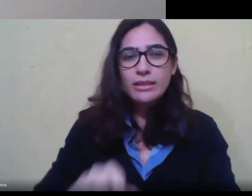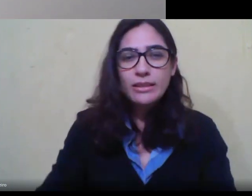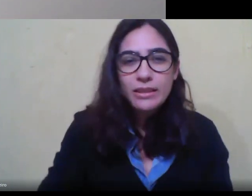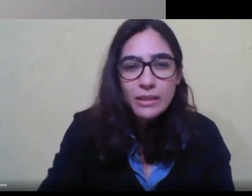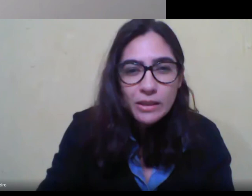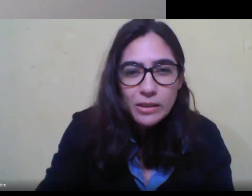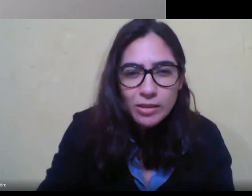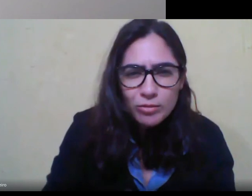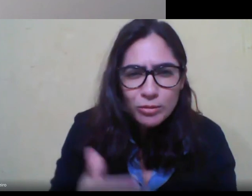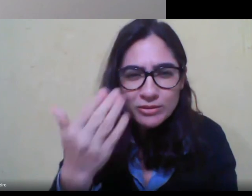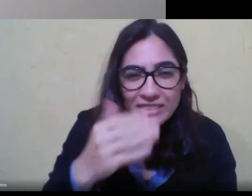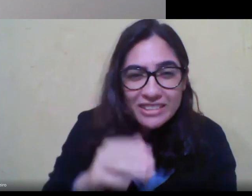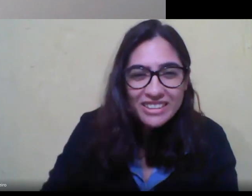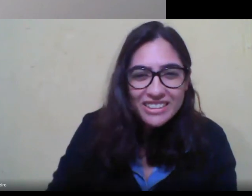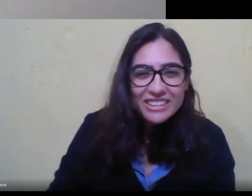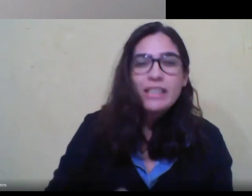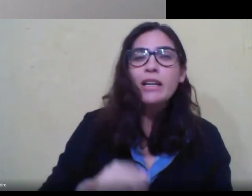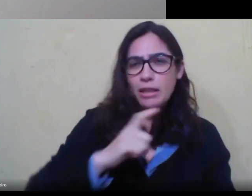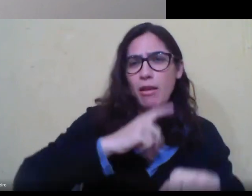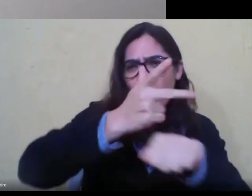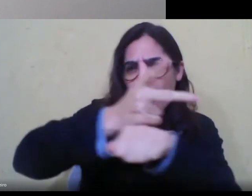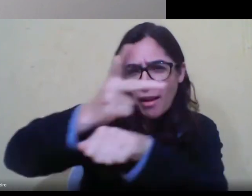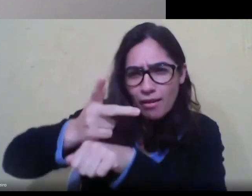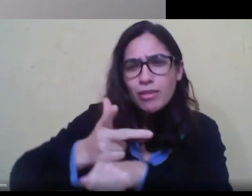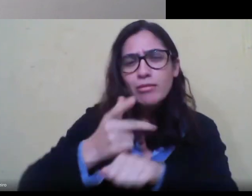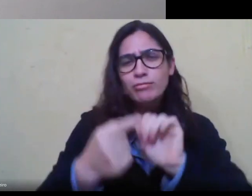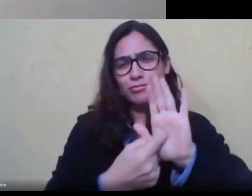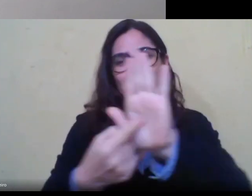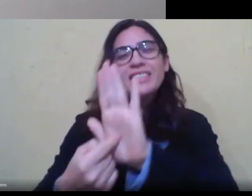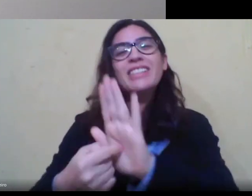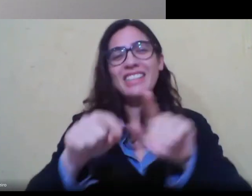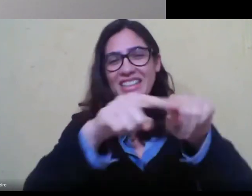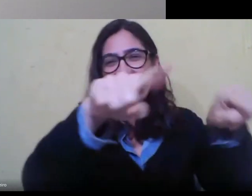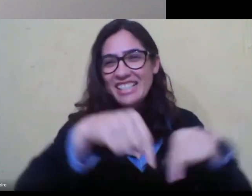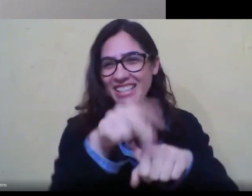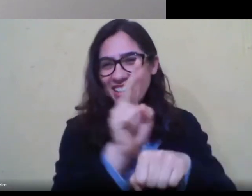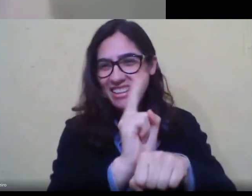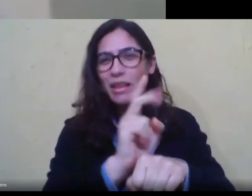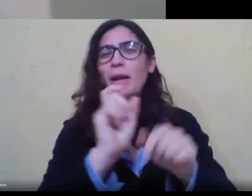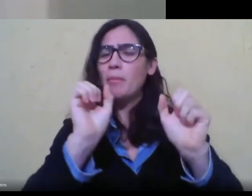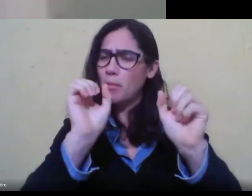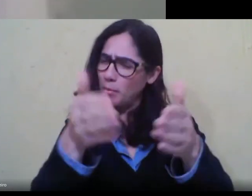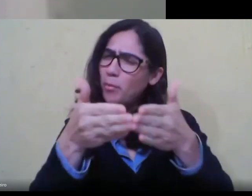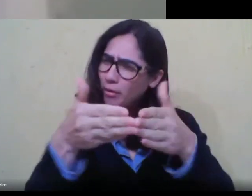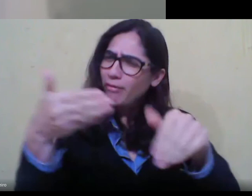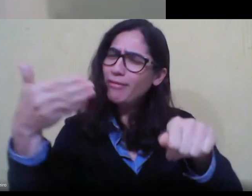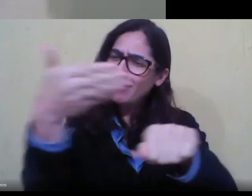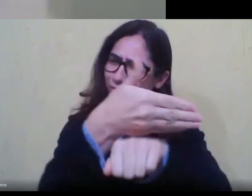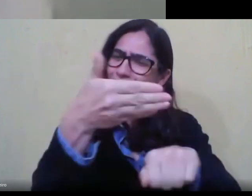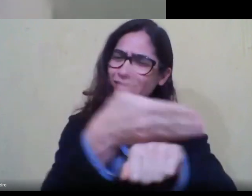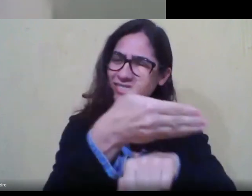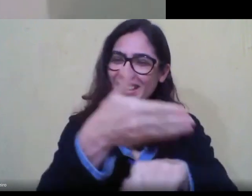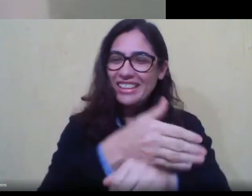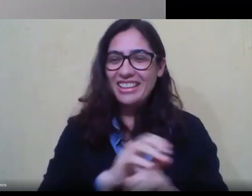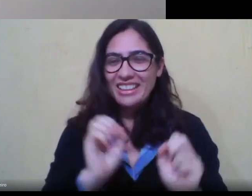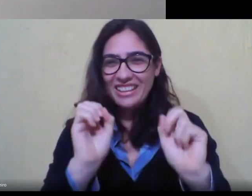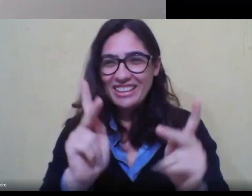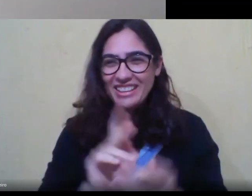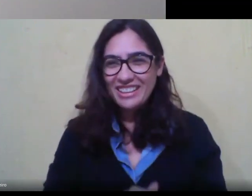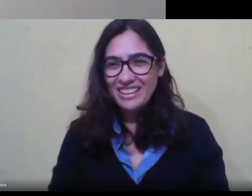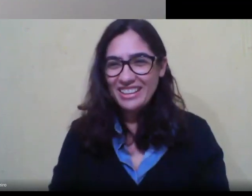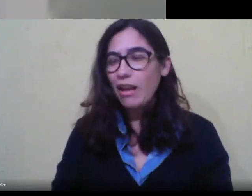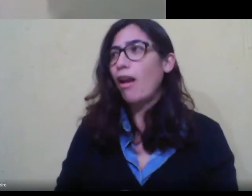estar lá. Tá bom? Por favor, não deixem de acessar. Abraço. Abre o nosso seminário, né, Esther? Que esse ano a gente tem uma